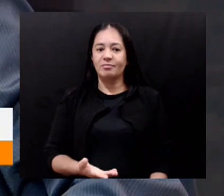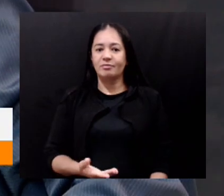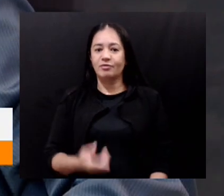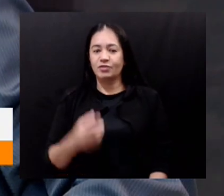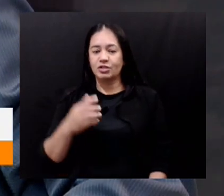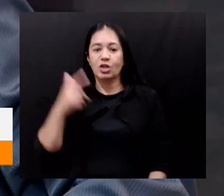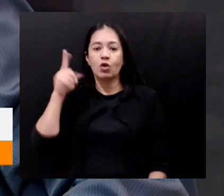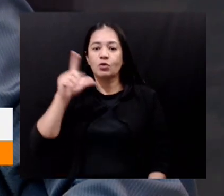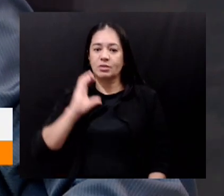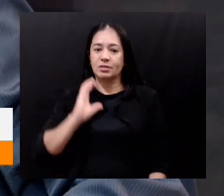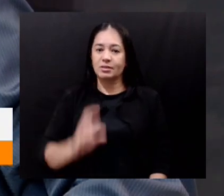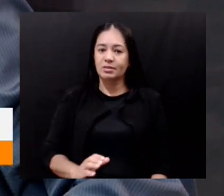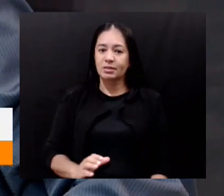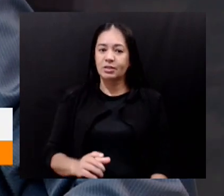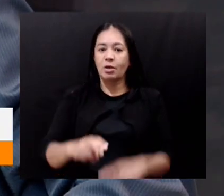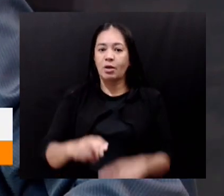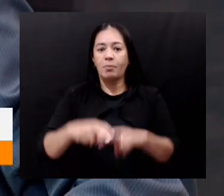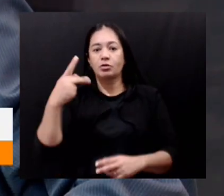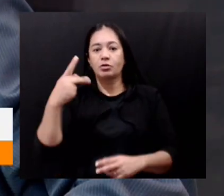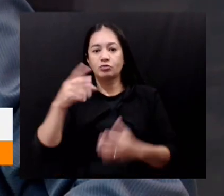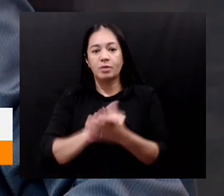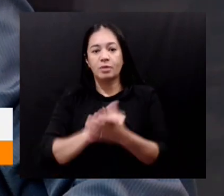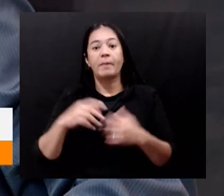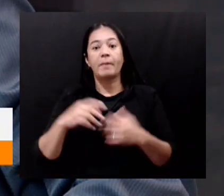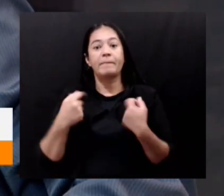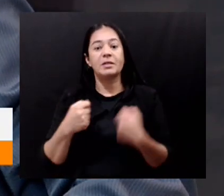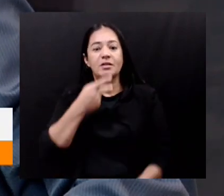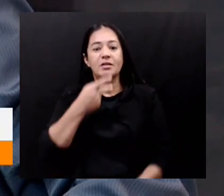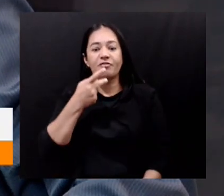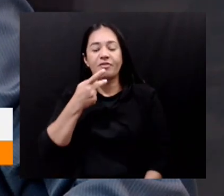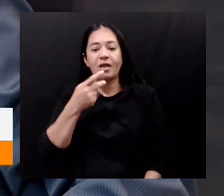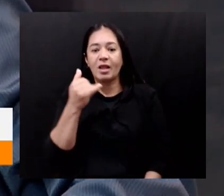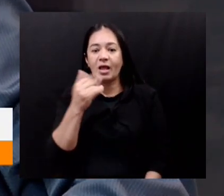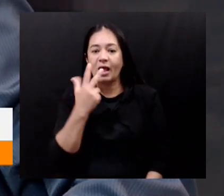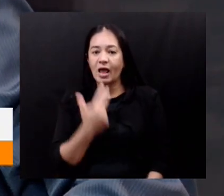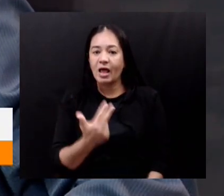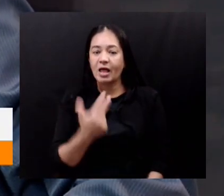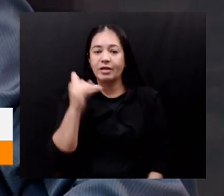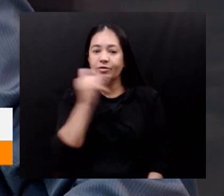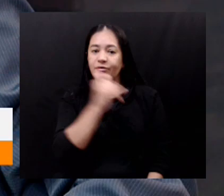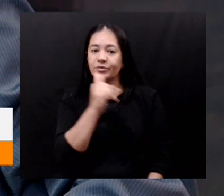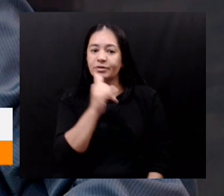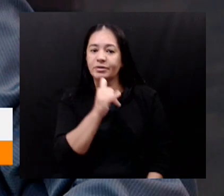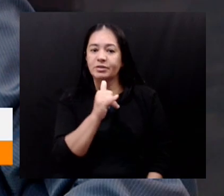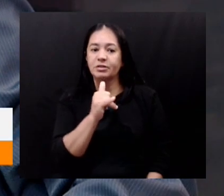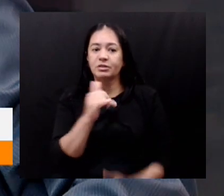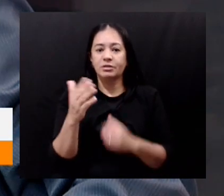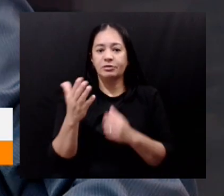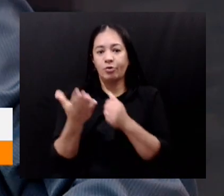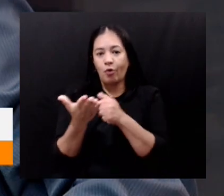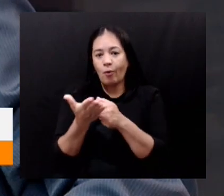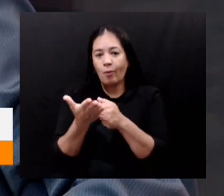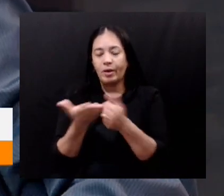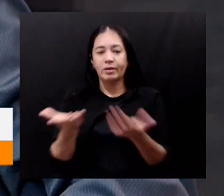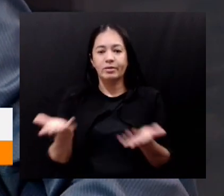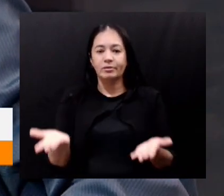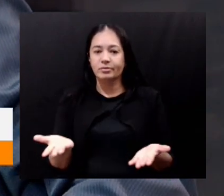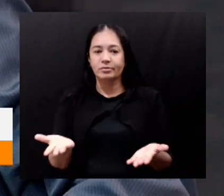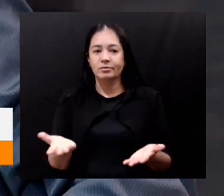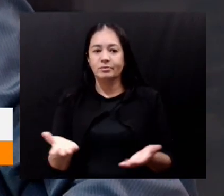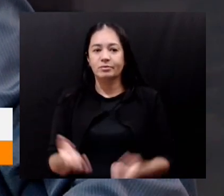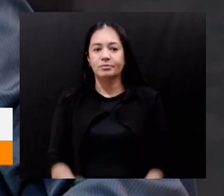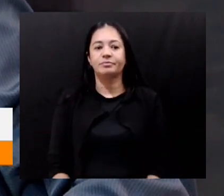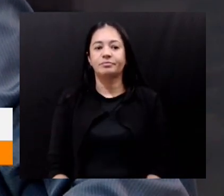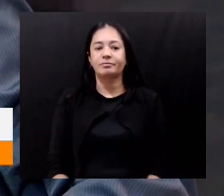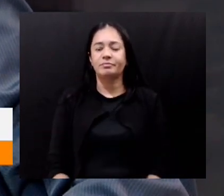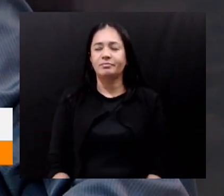esposa. Falar italiano me parece o mínimo. Não é unanimidade essa minha, né, esse decreto aí: "Ah, poxa, aí